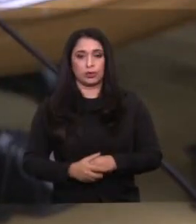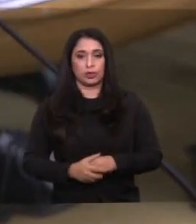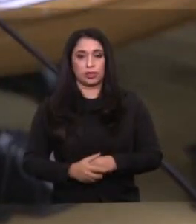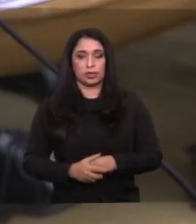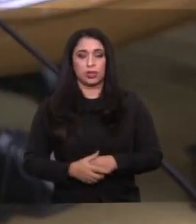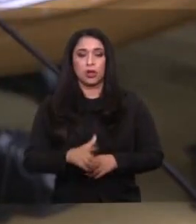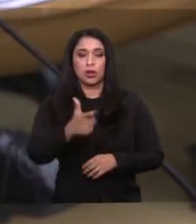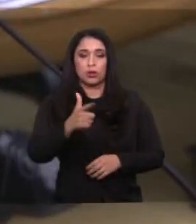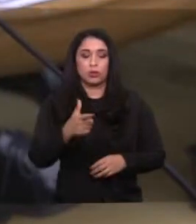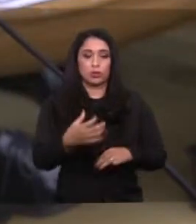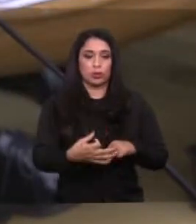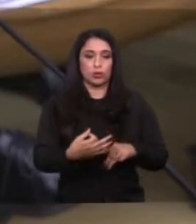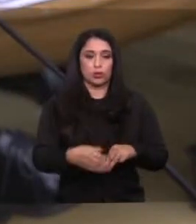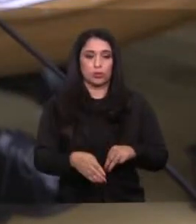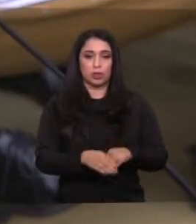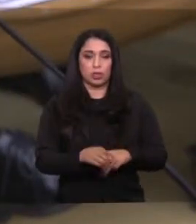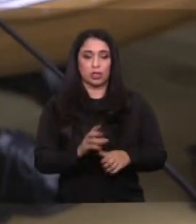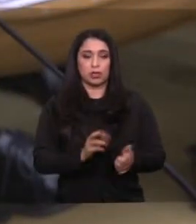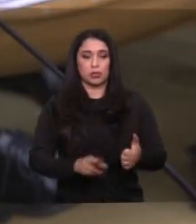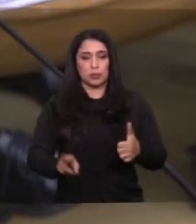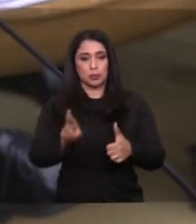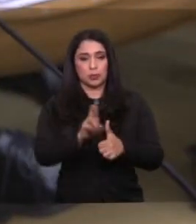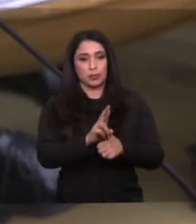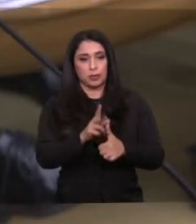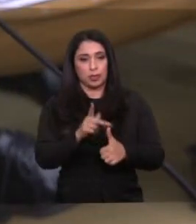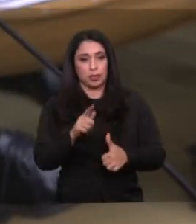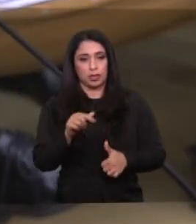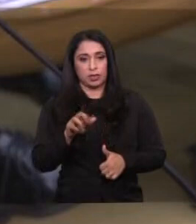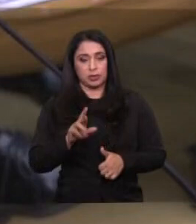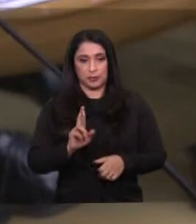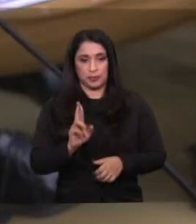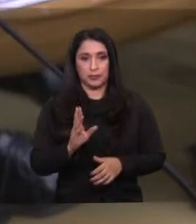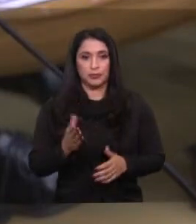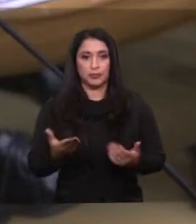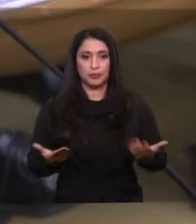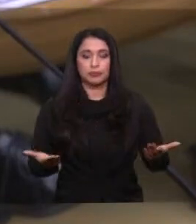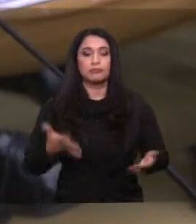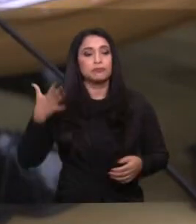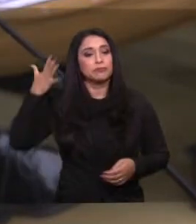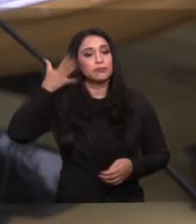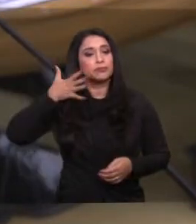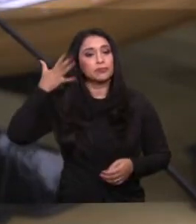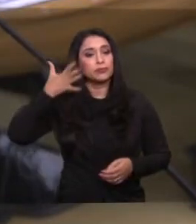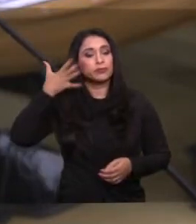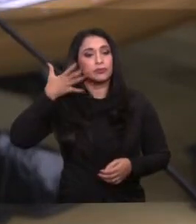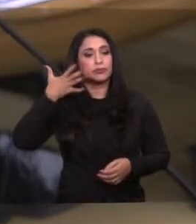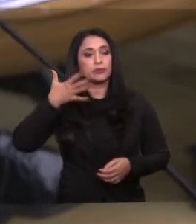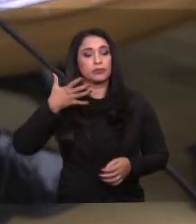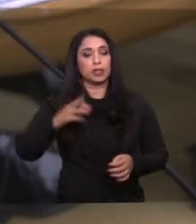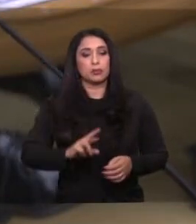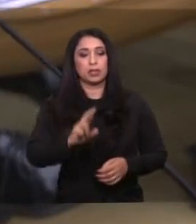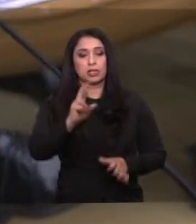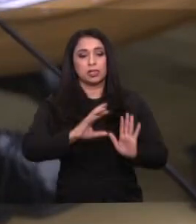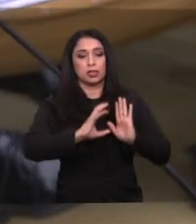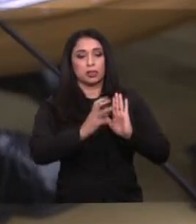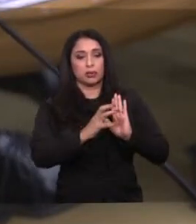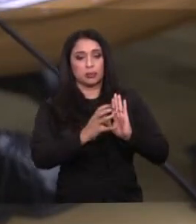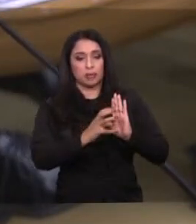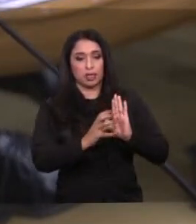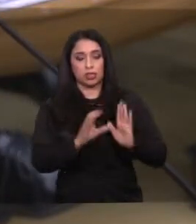senhoras ministras, senhor procurador-geral da República, faço essa sustentação oral pelo Partido